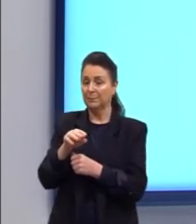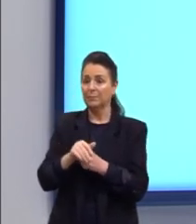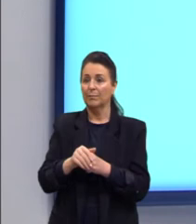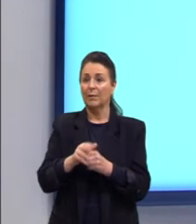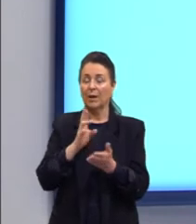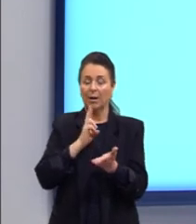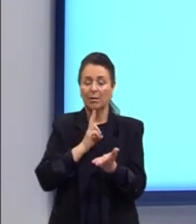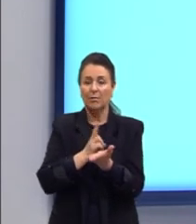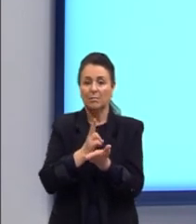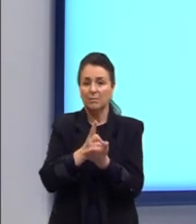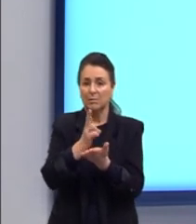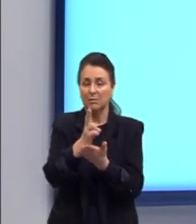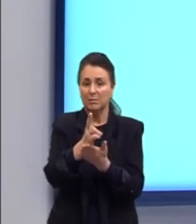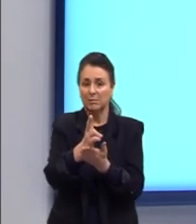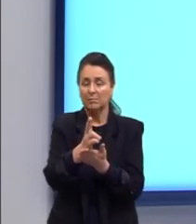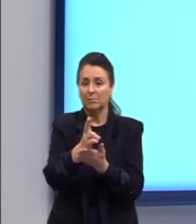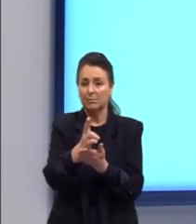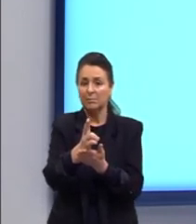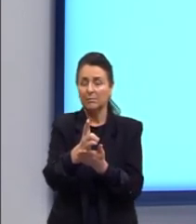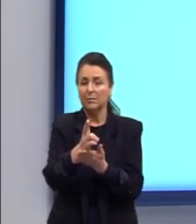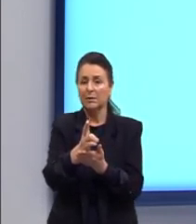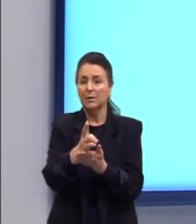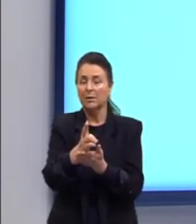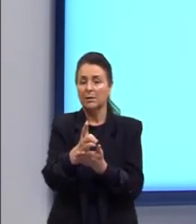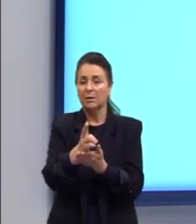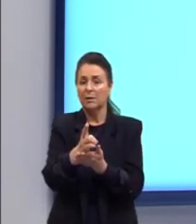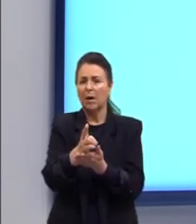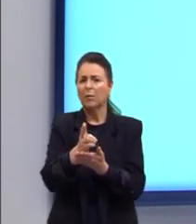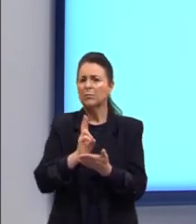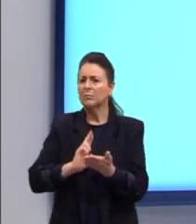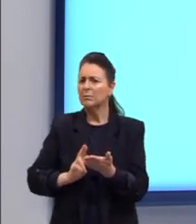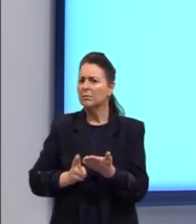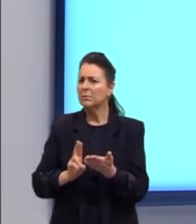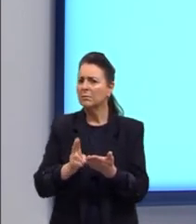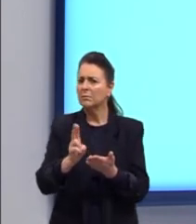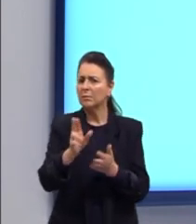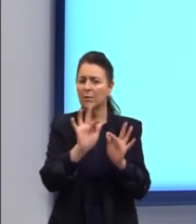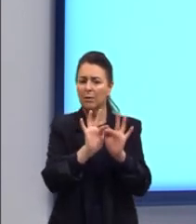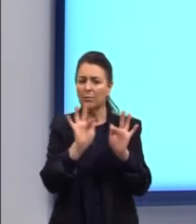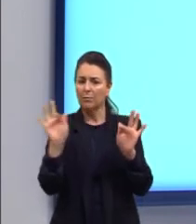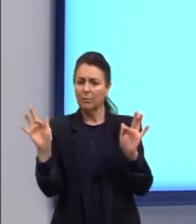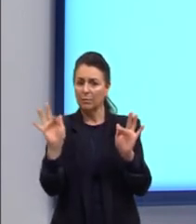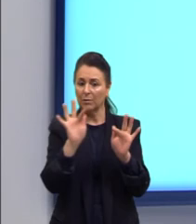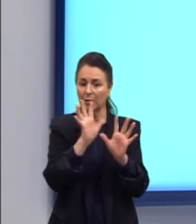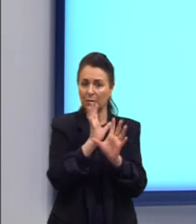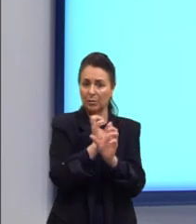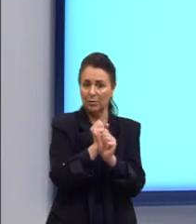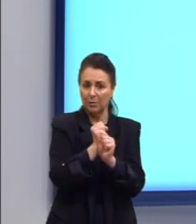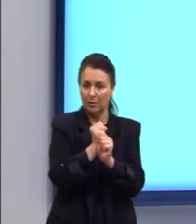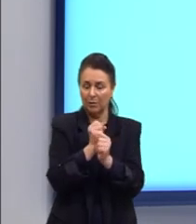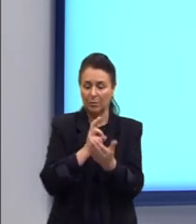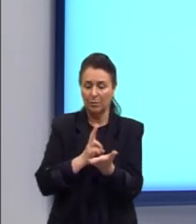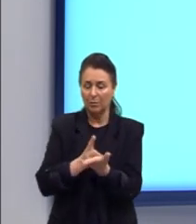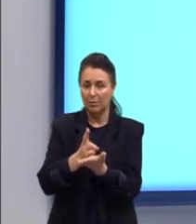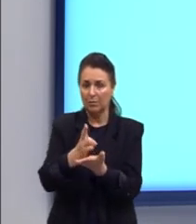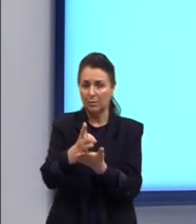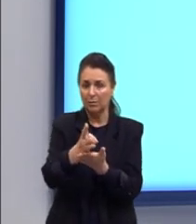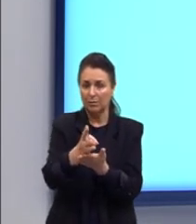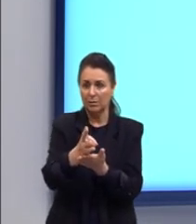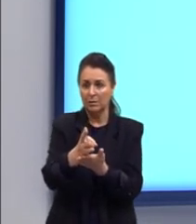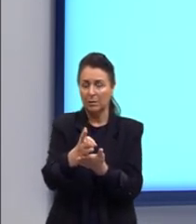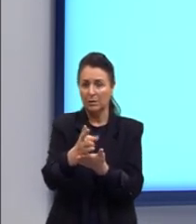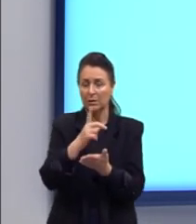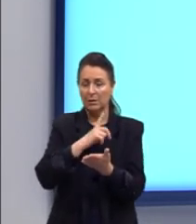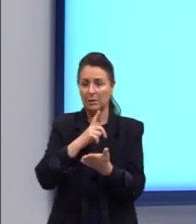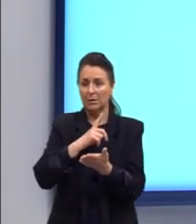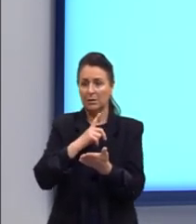constante a gente sempre considera a função somada a uma constante né E nós